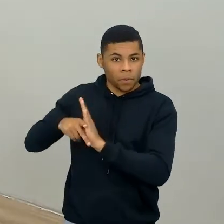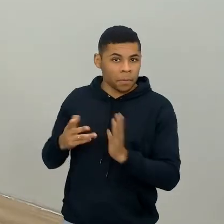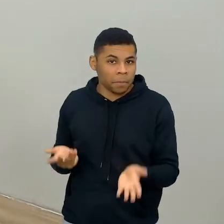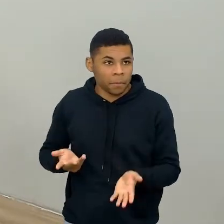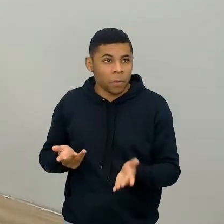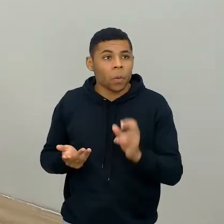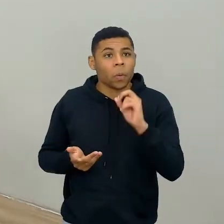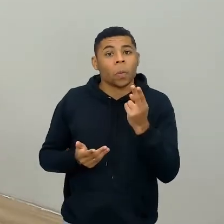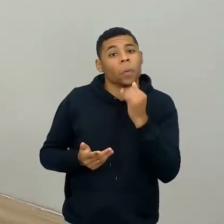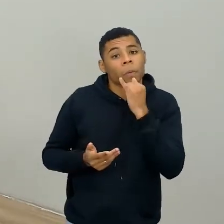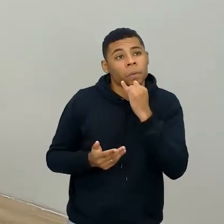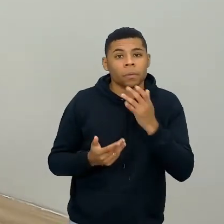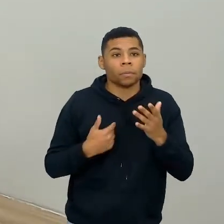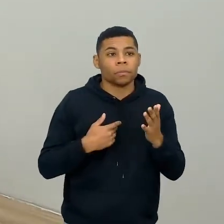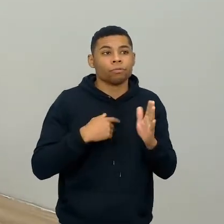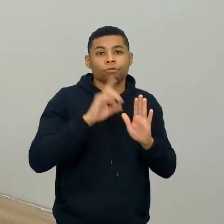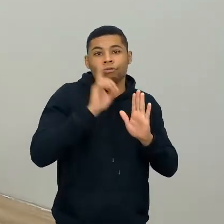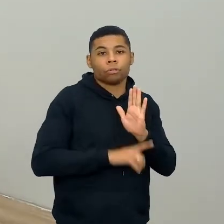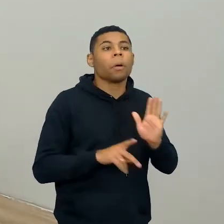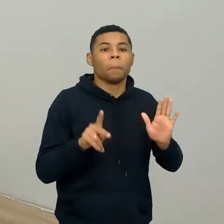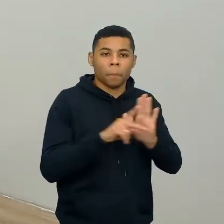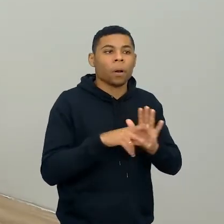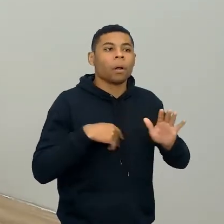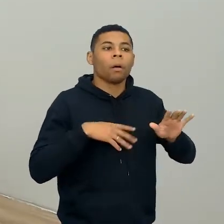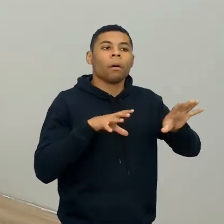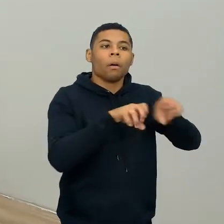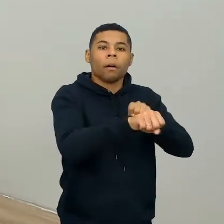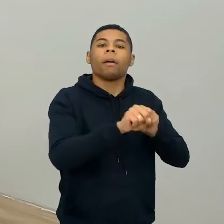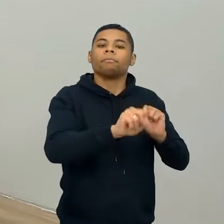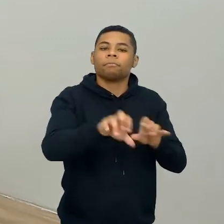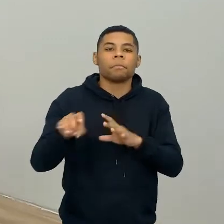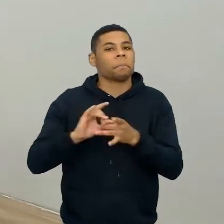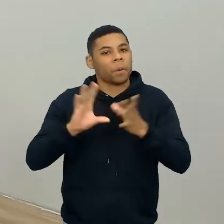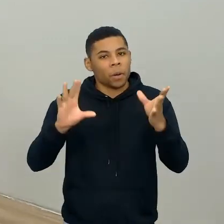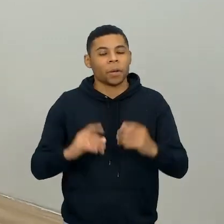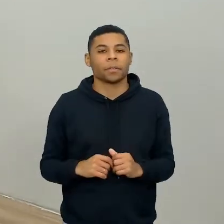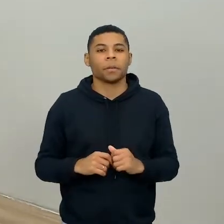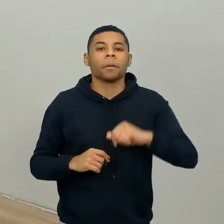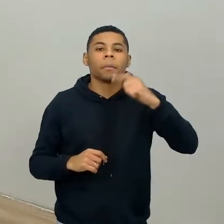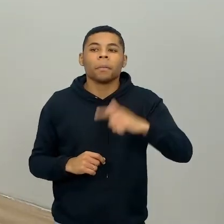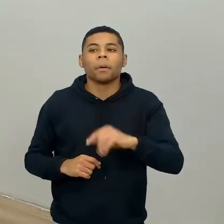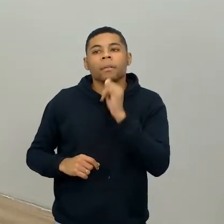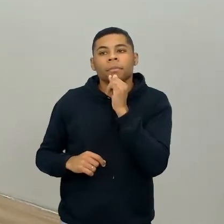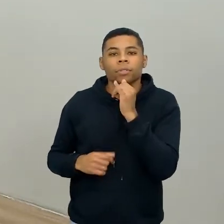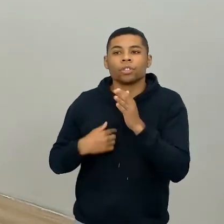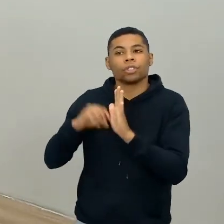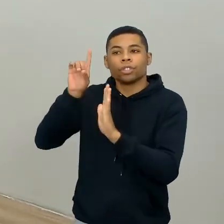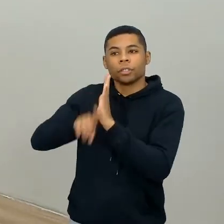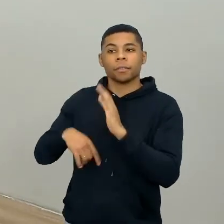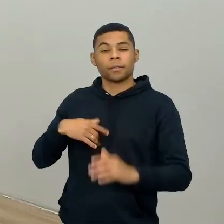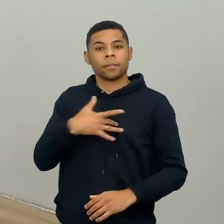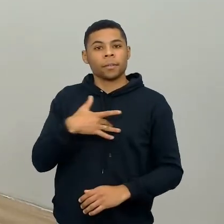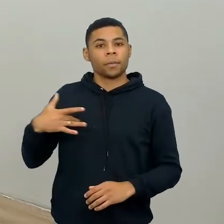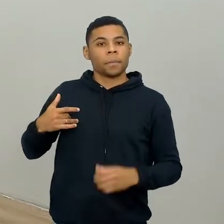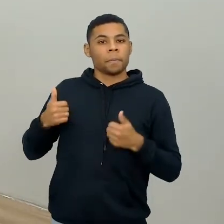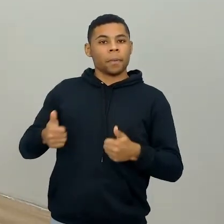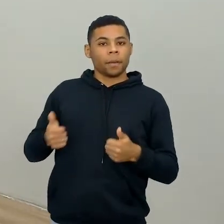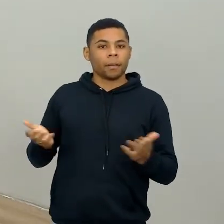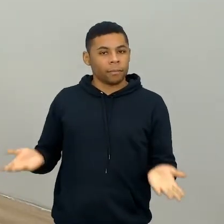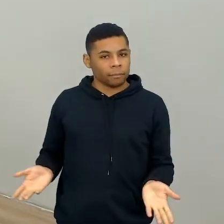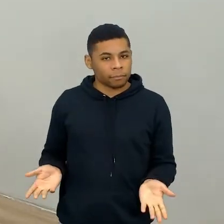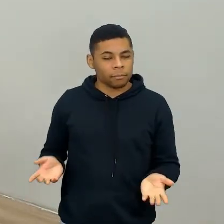direito à formação educacional, o direito à saúde,